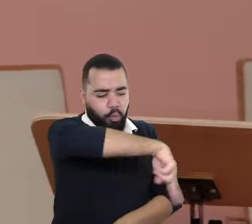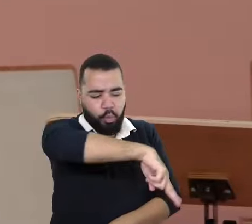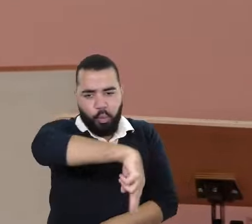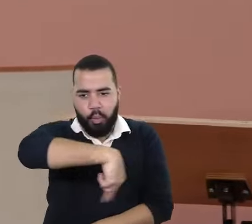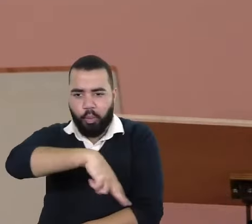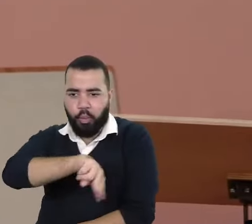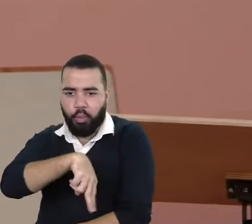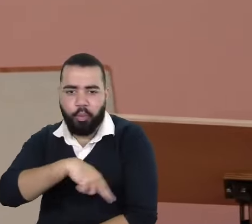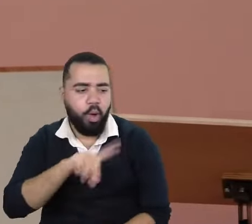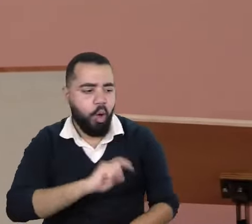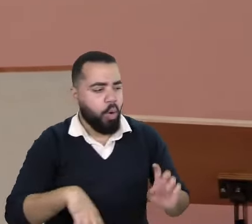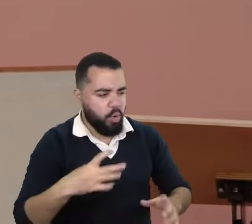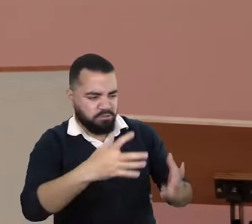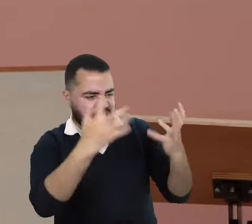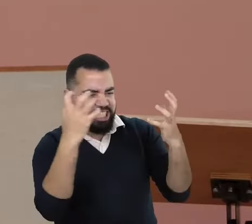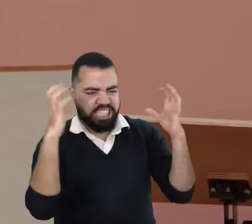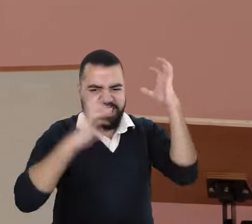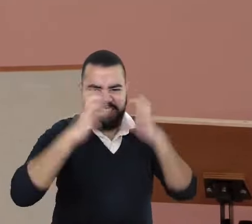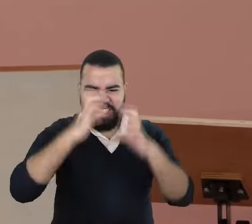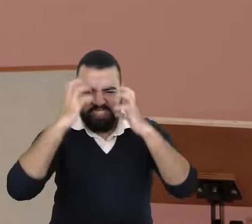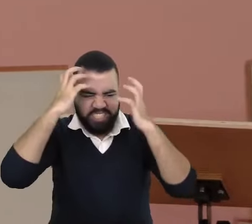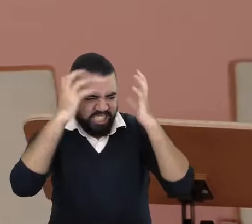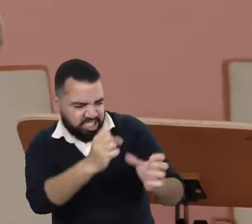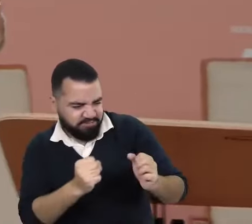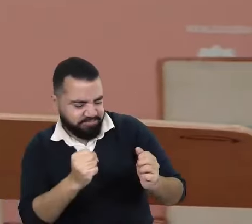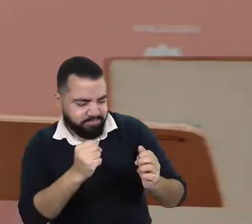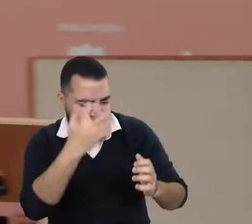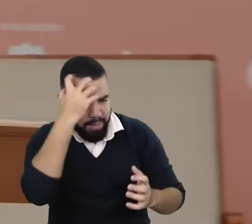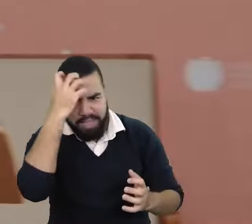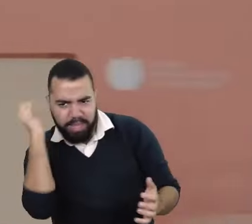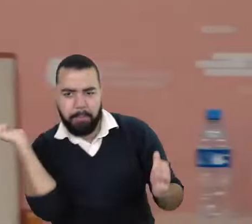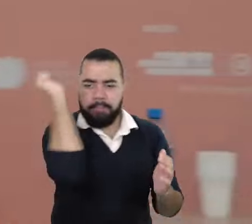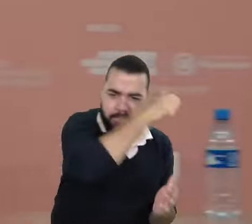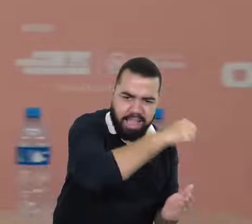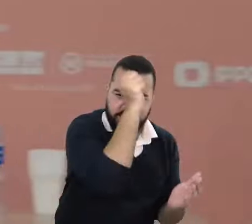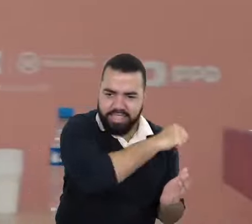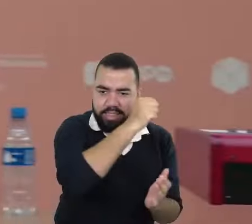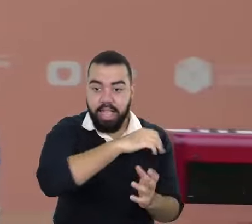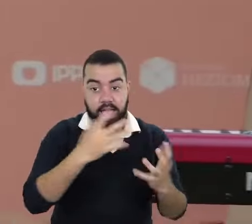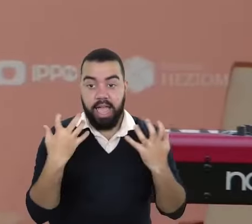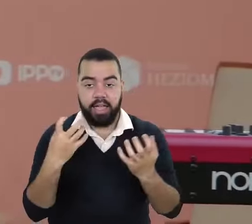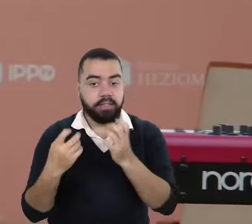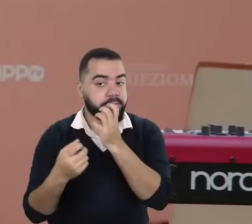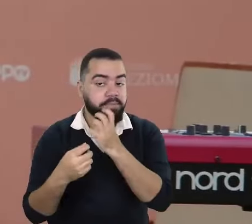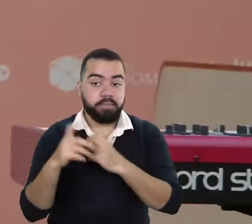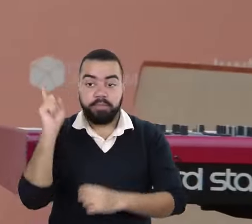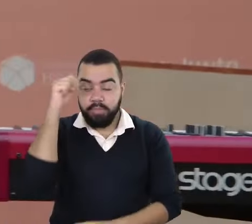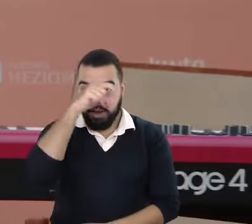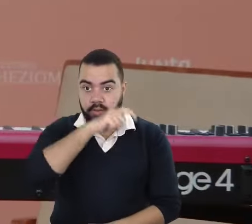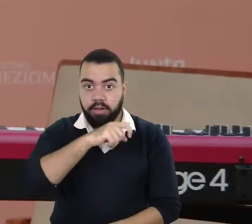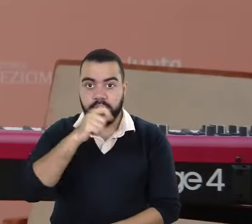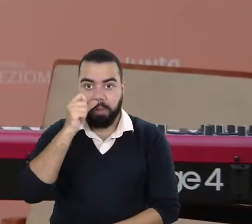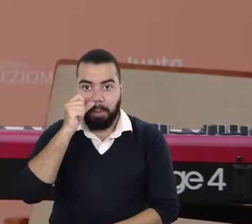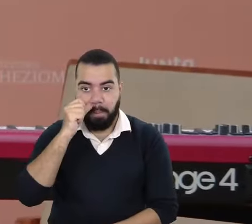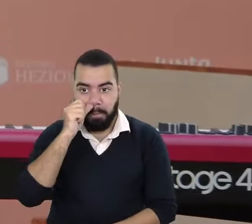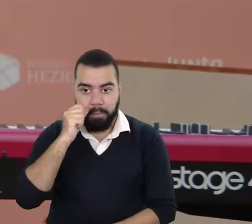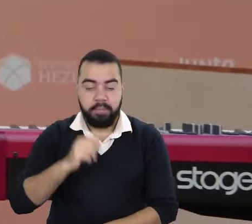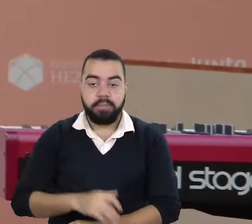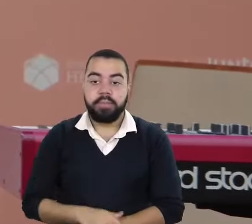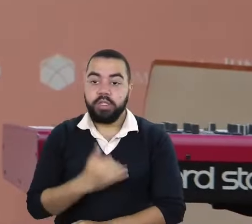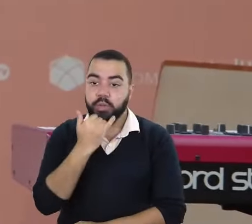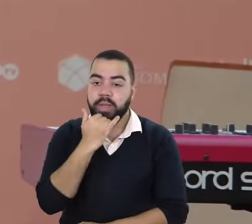parede. Esses dias eu tive uma crise tão feia, gente. Tive uma crise, aconteceu algo muito... algo que me deixou